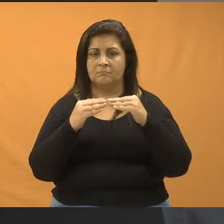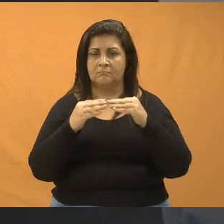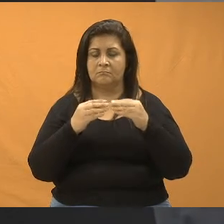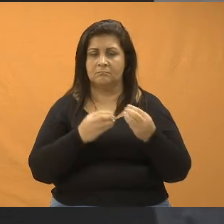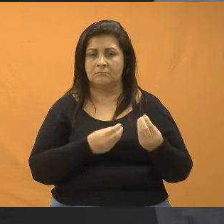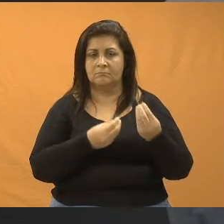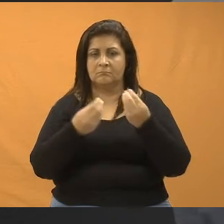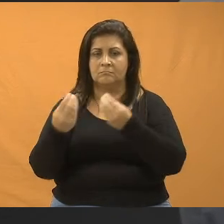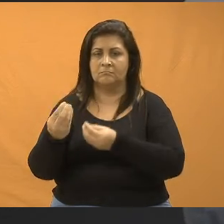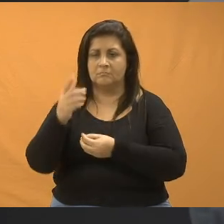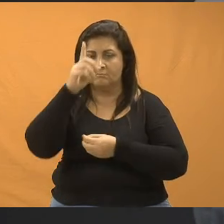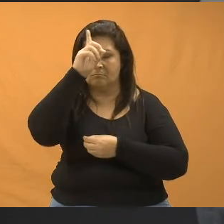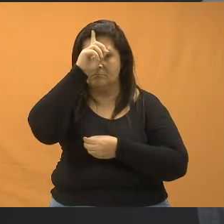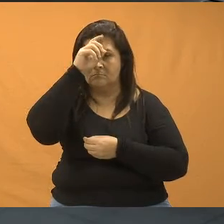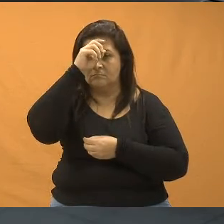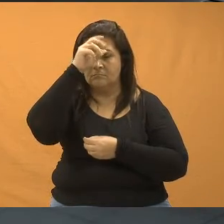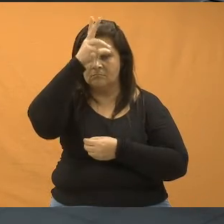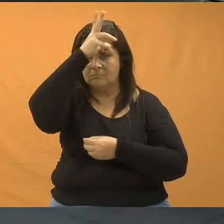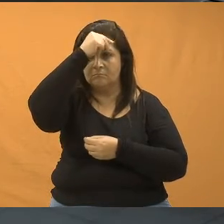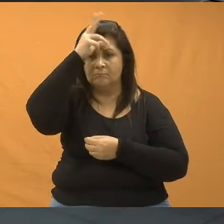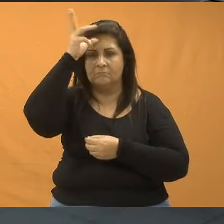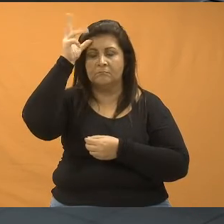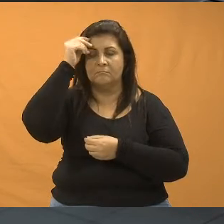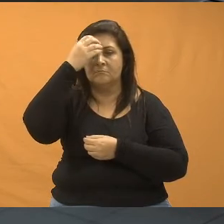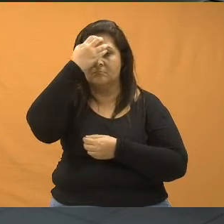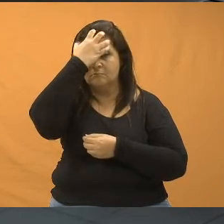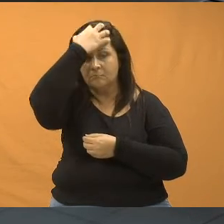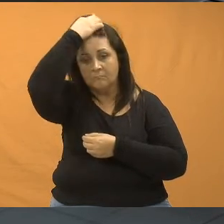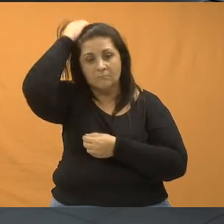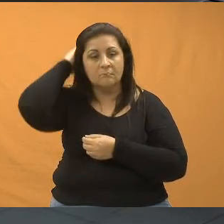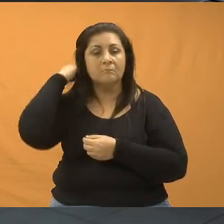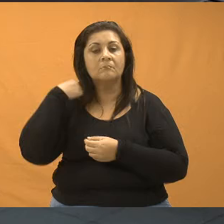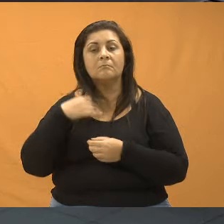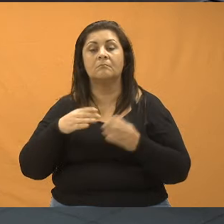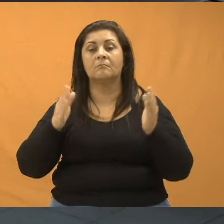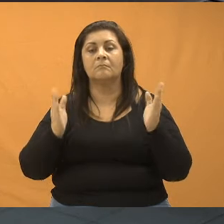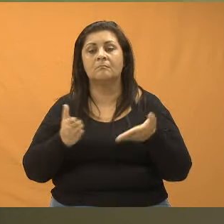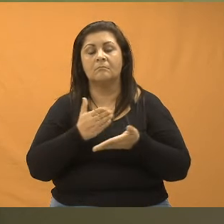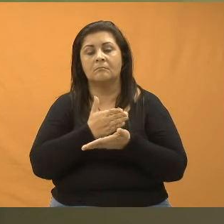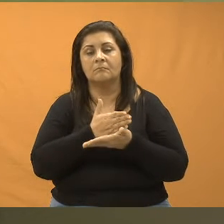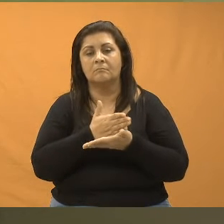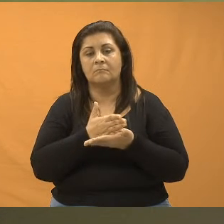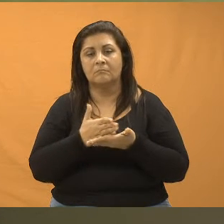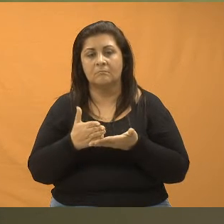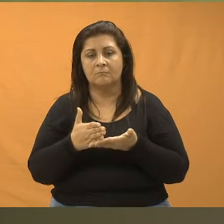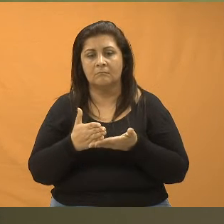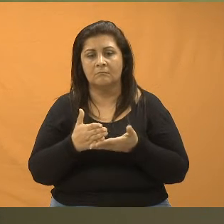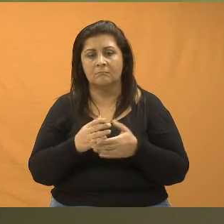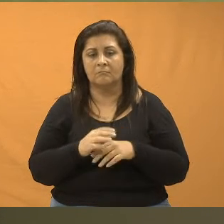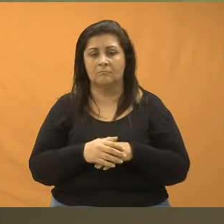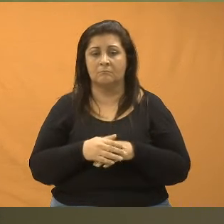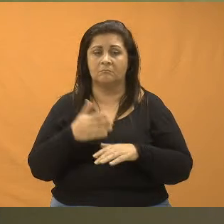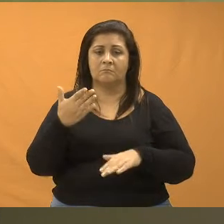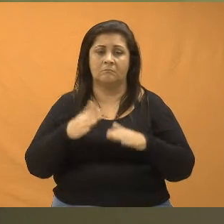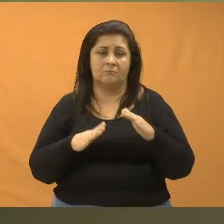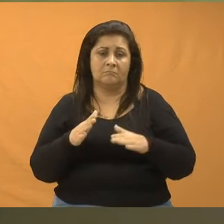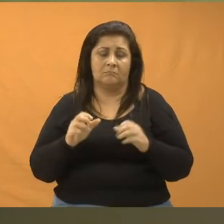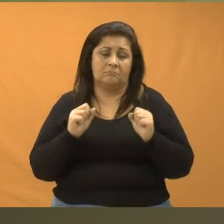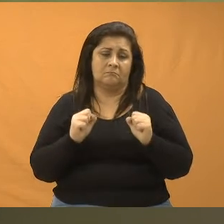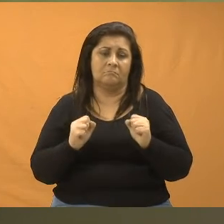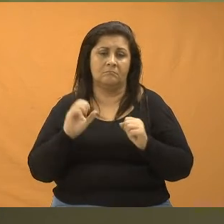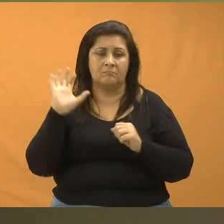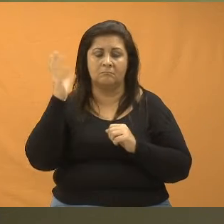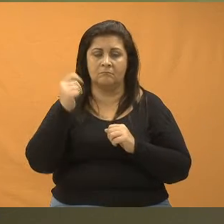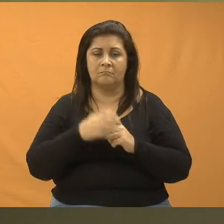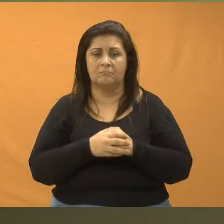O que a gente está conversando aqui ainda é o início de um processo que pode vir a sair, né? E nesse sentido, o que